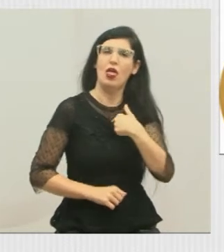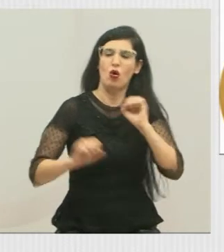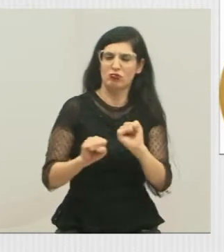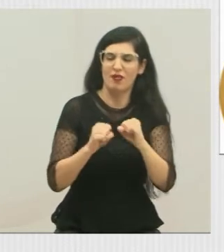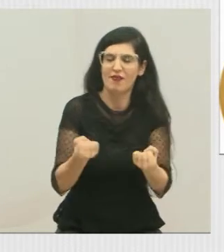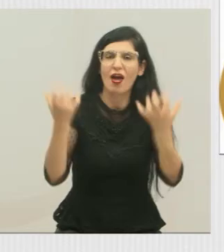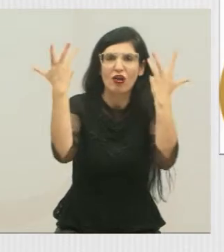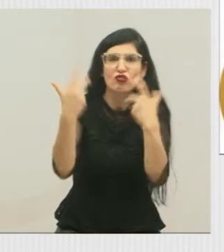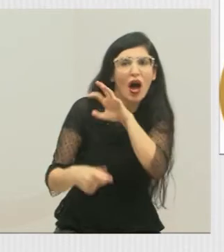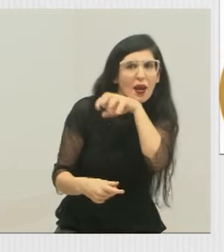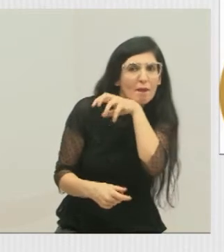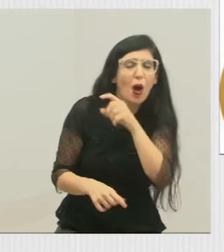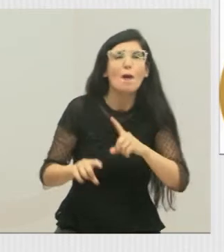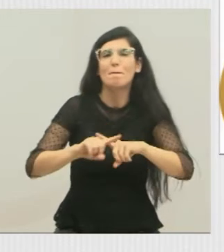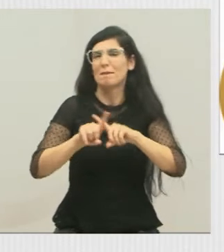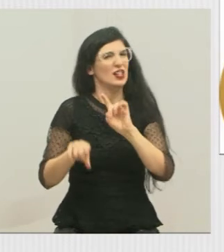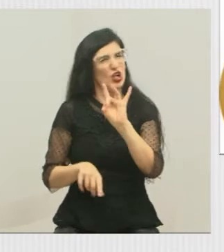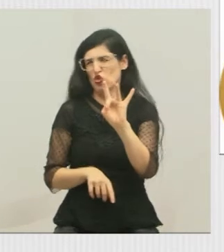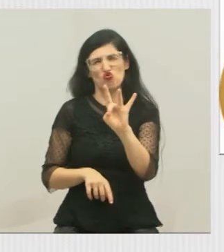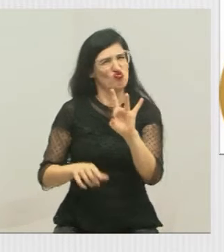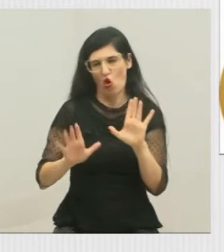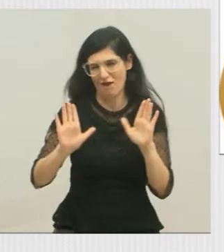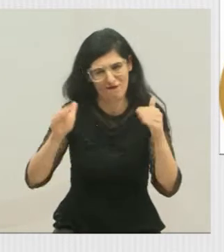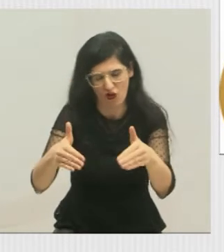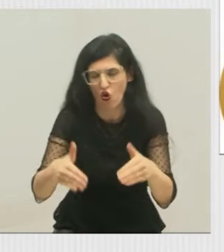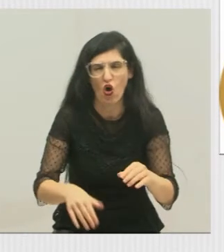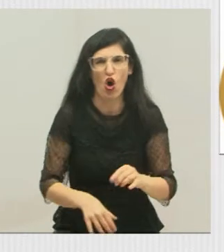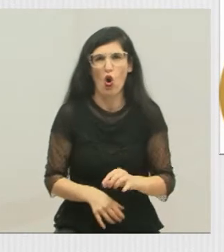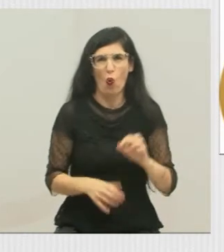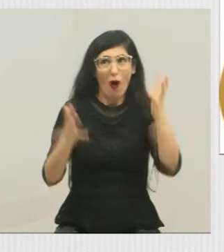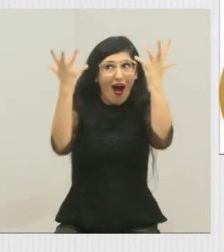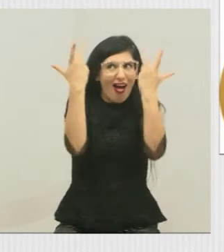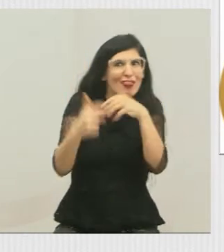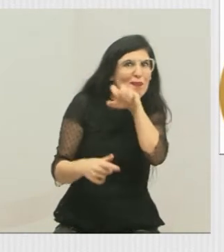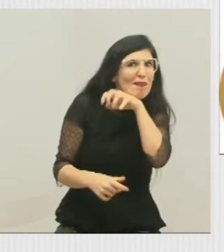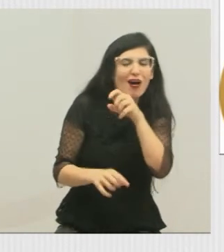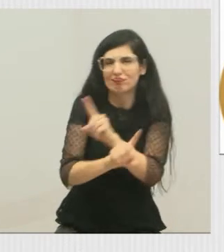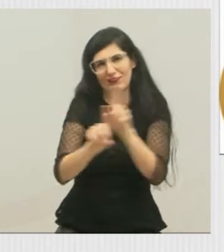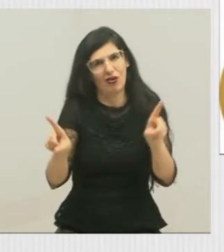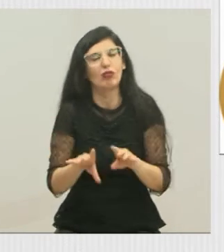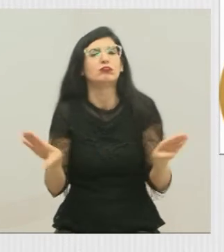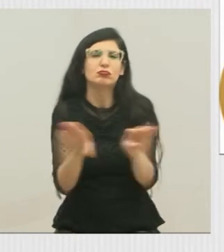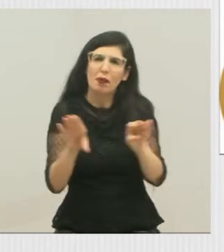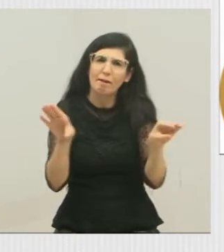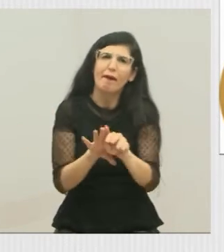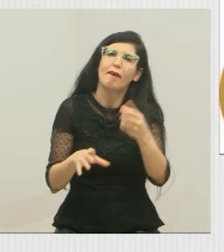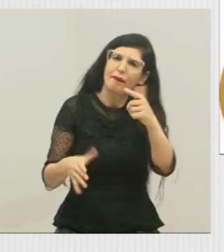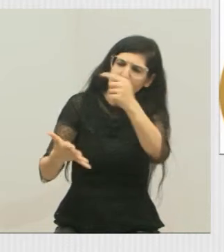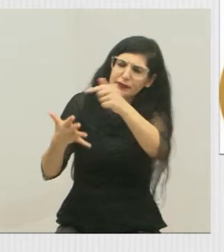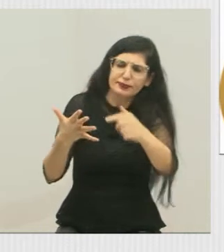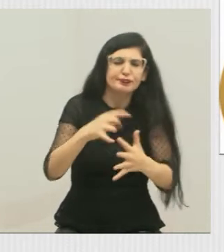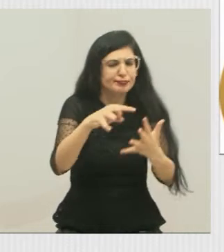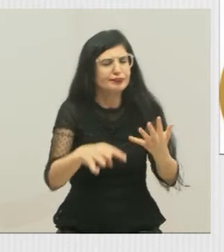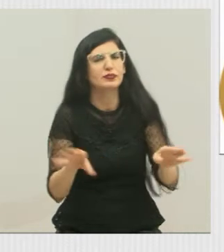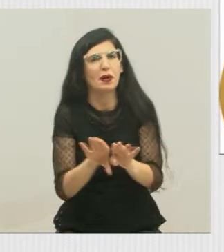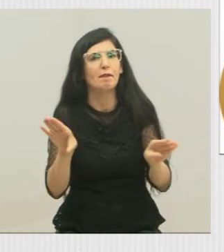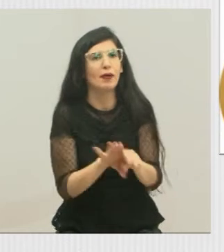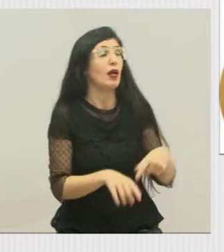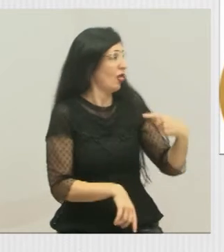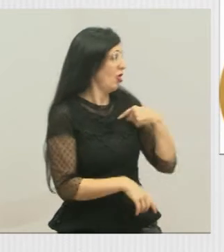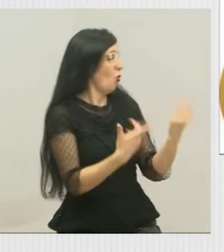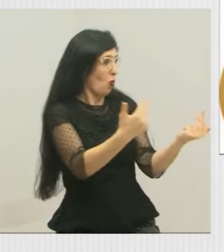mas não sou voltado somente aos animais nós trabalhamos todos os dias nas ruas também assim como todos os outros 12 vereadores